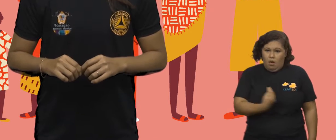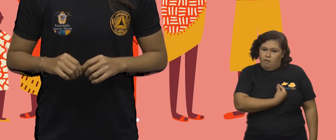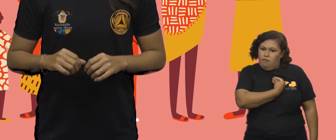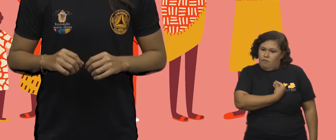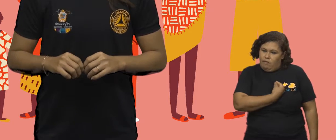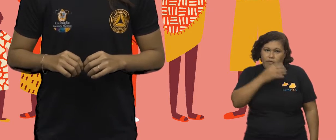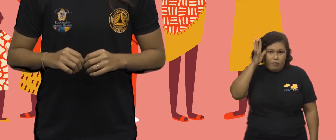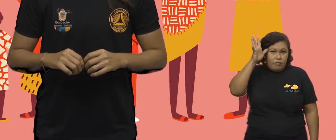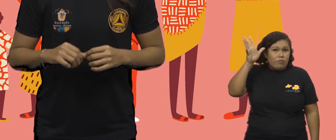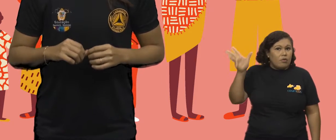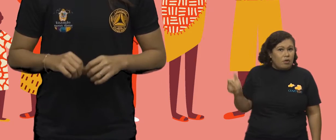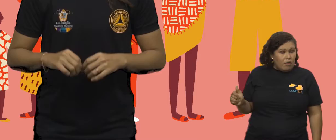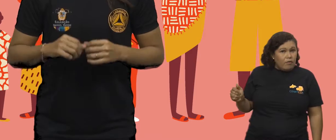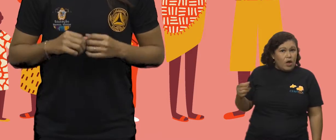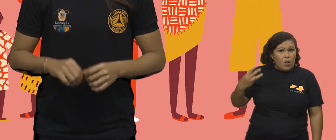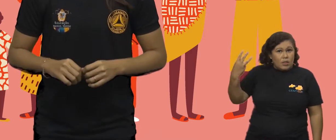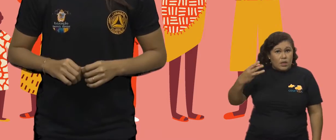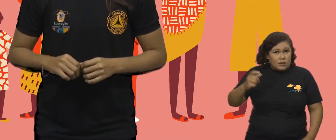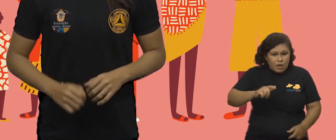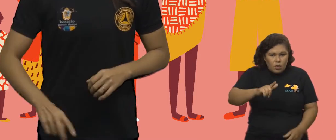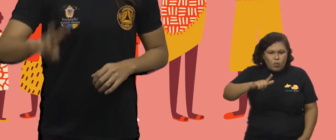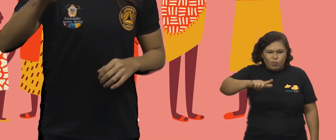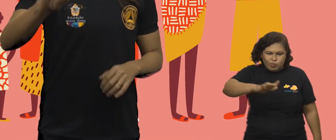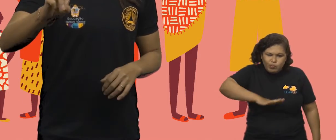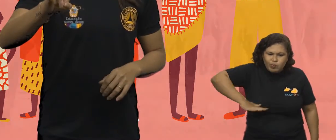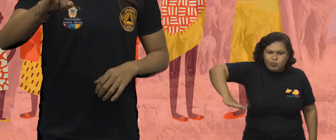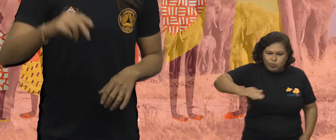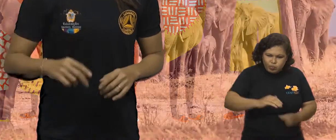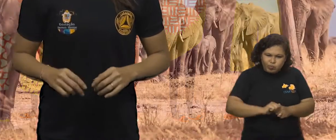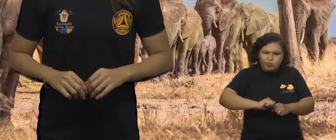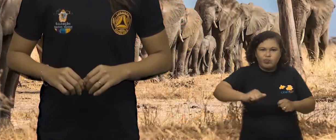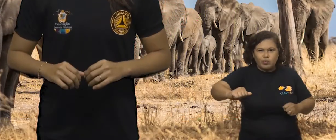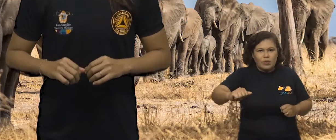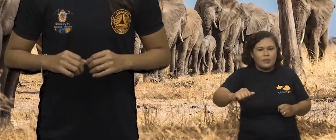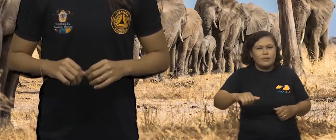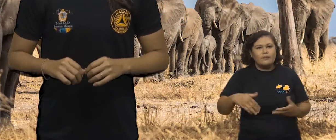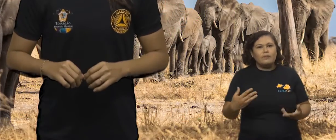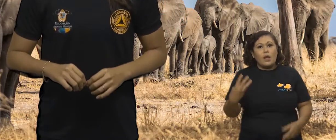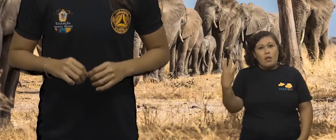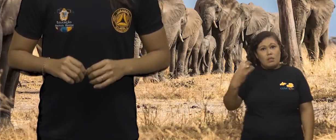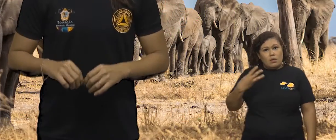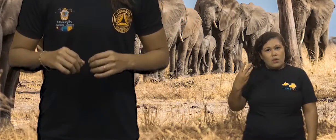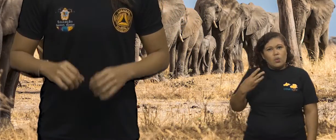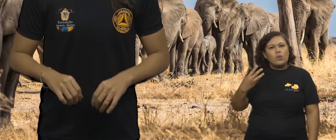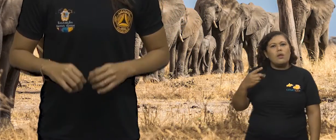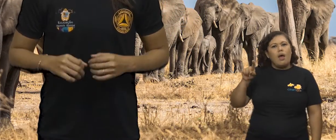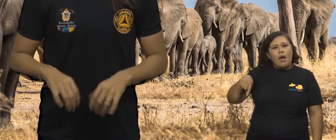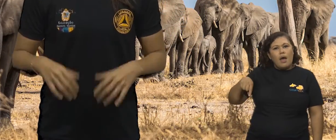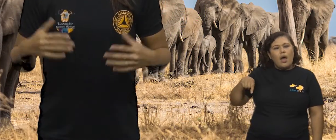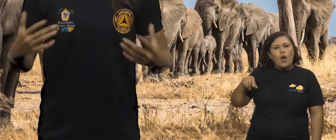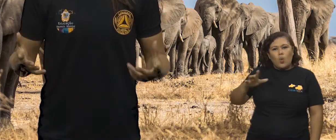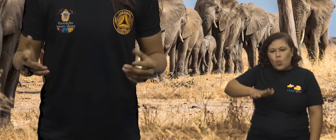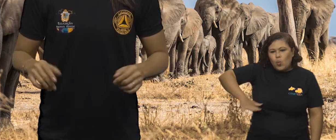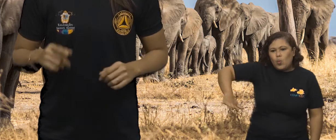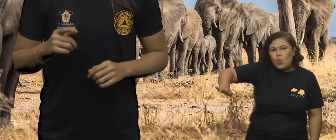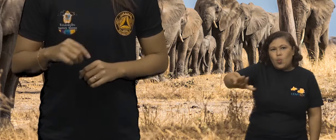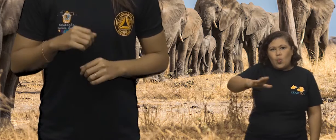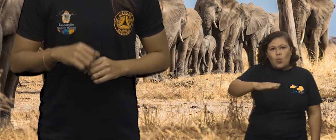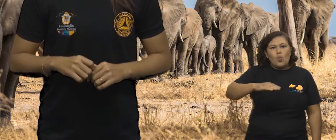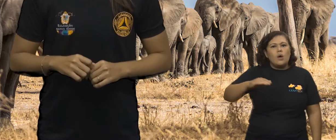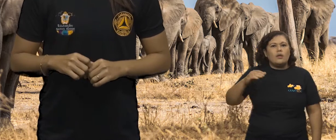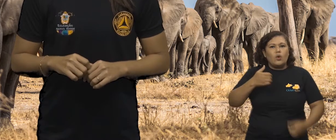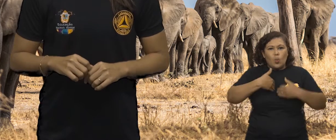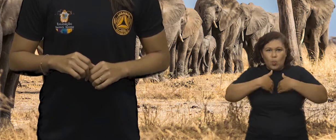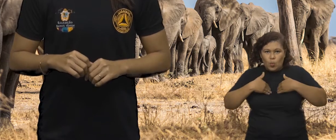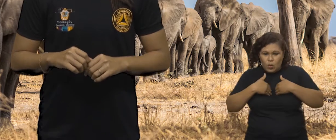África, o terceiro maior continente do mundo. Segunda, terra dos animais. O maior animal do mundo terrestre vive